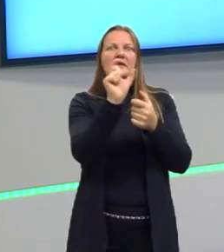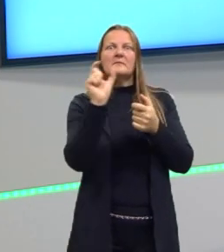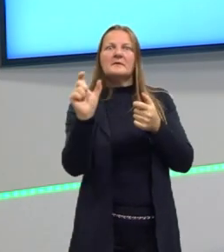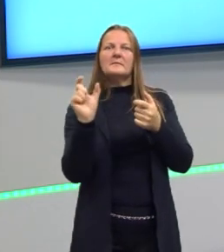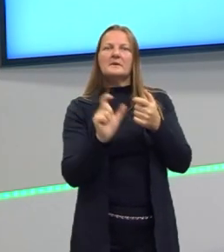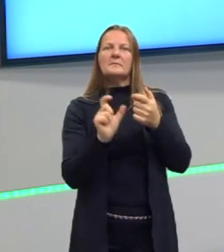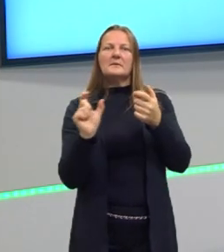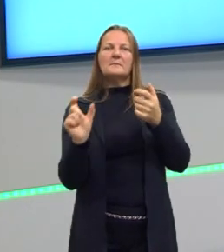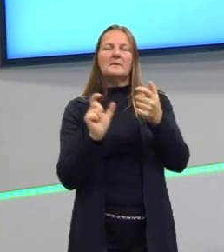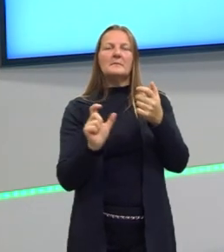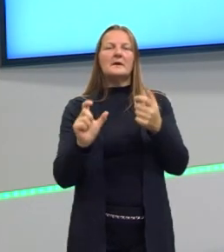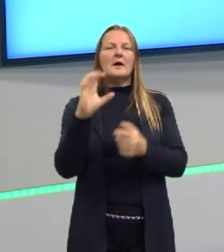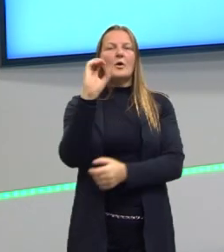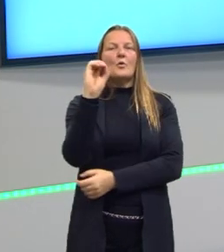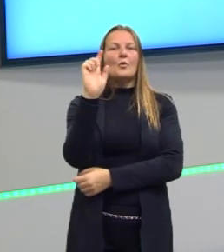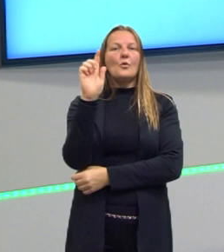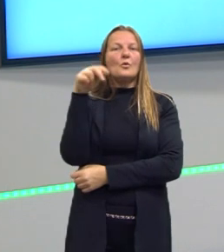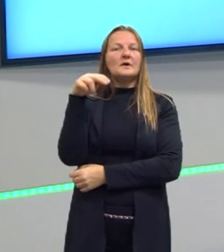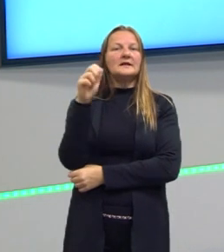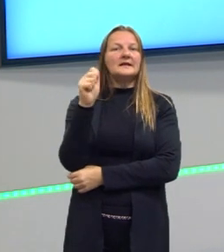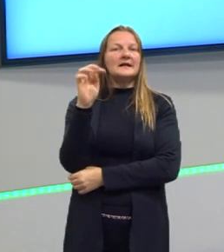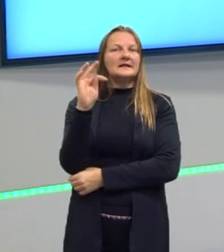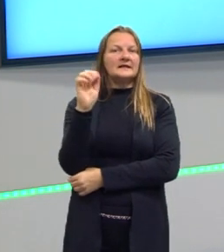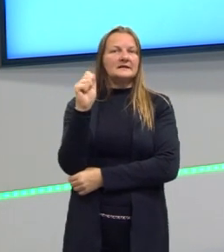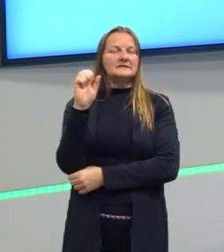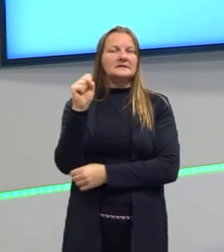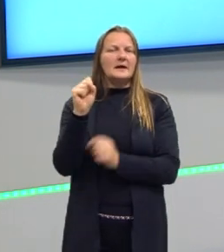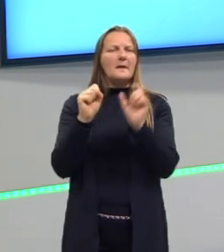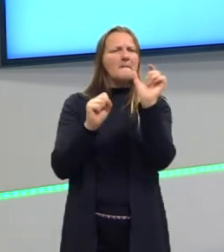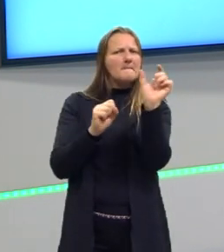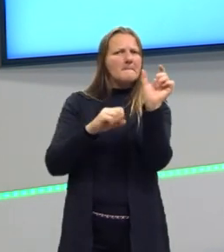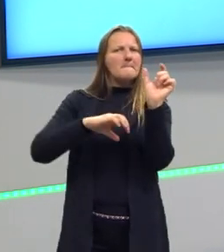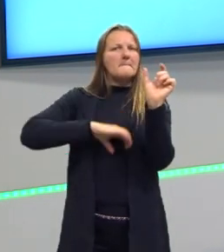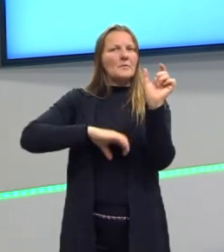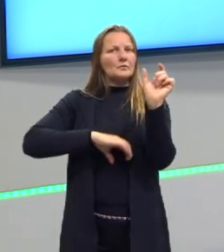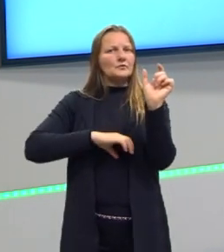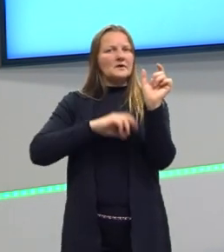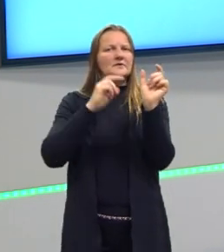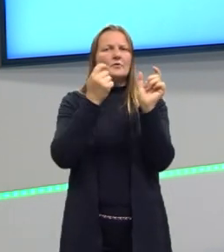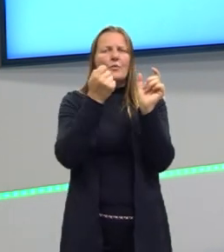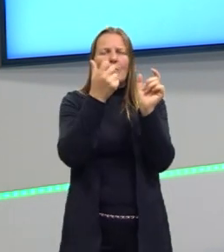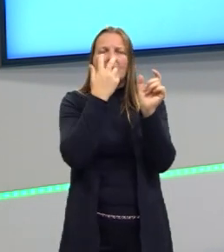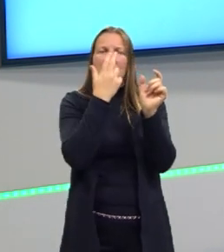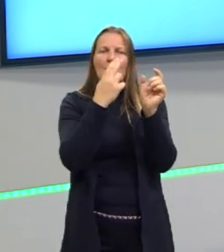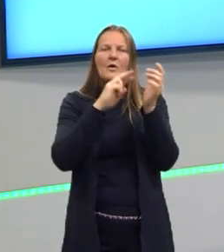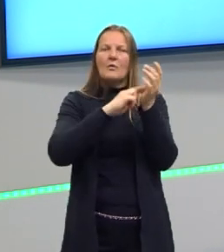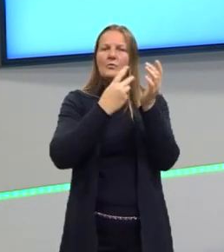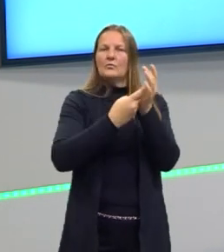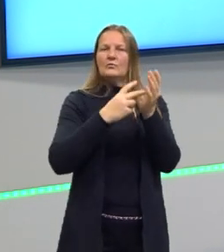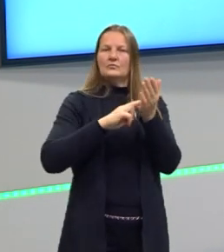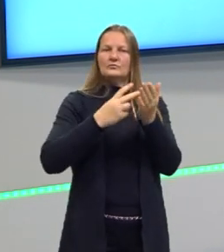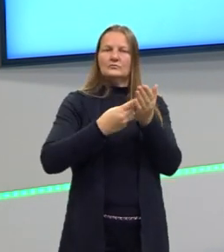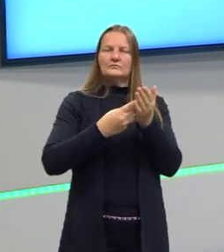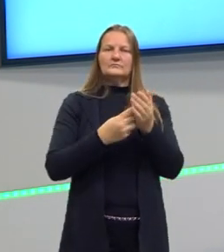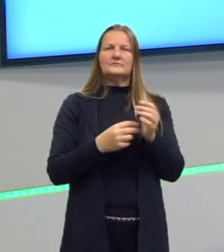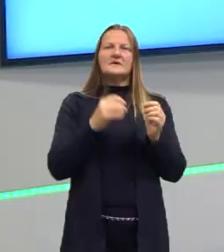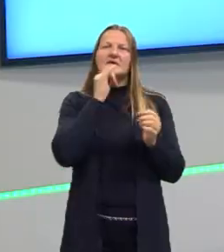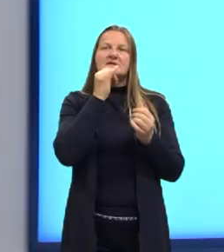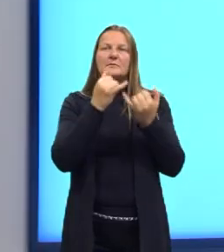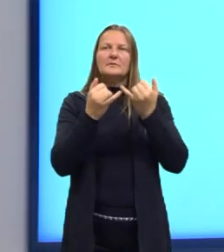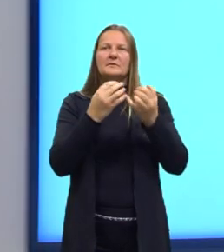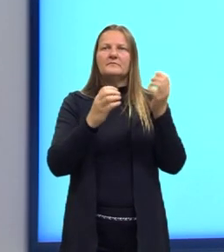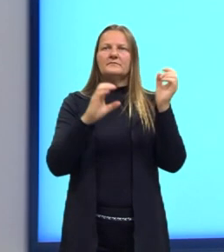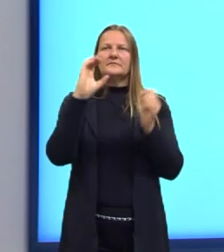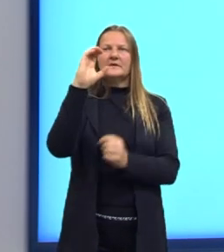palavras que são cognatas né que são semelhantes a nossa idioma e que possui o mesmo significado por